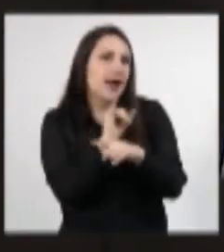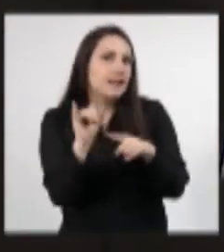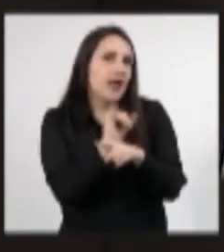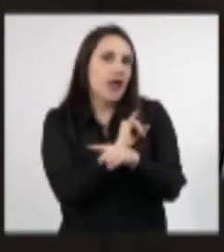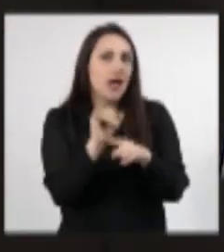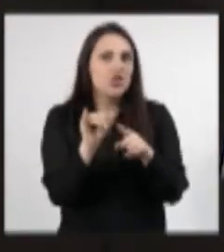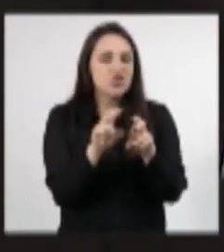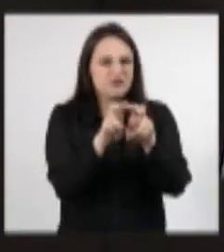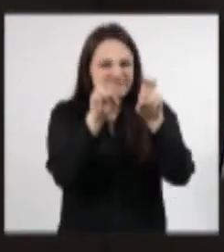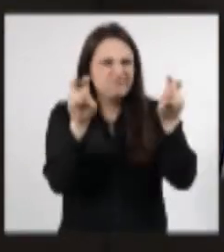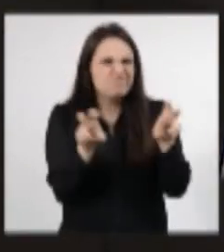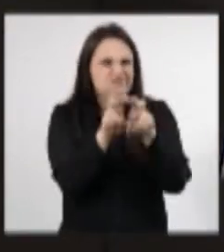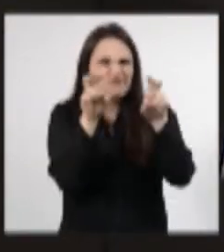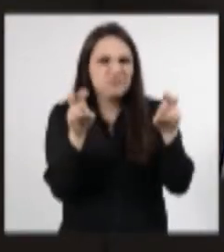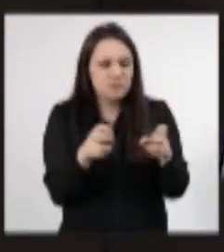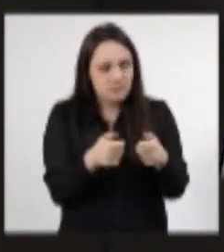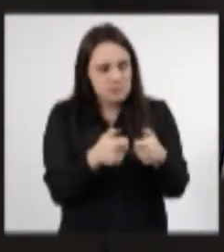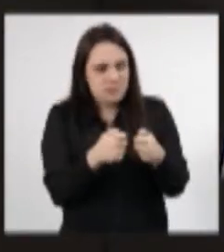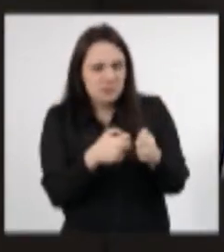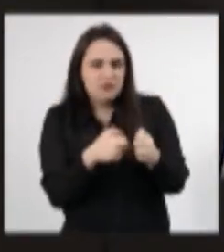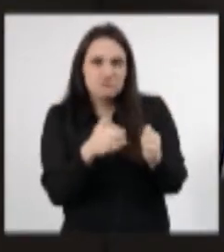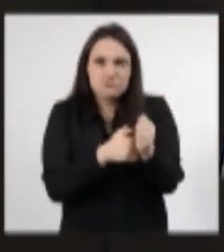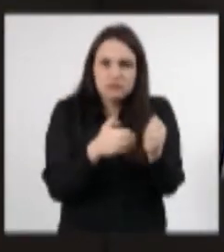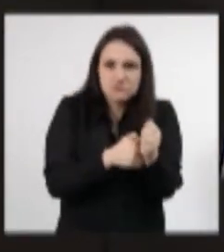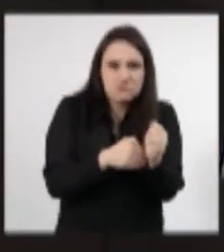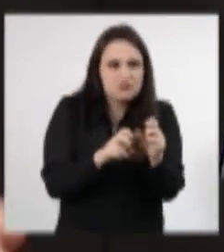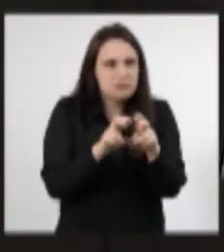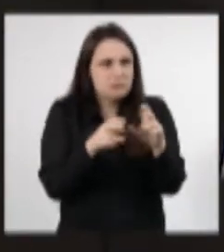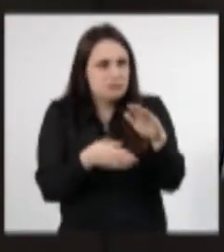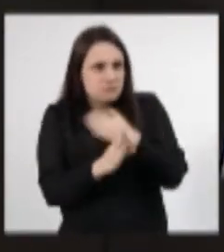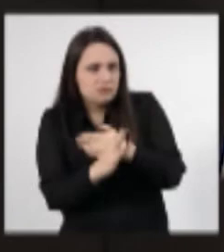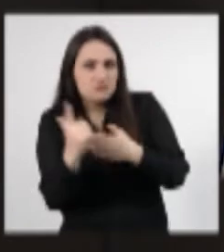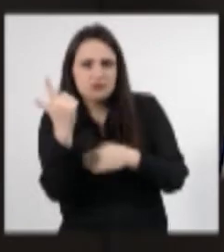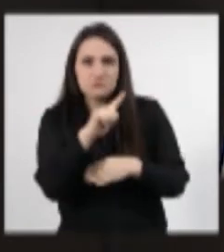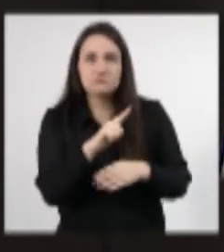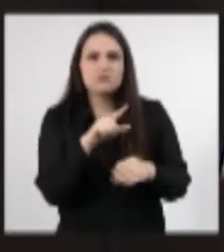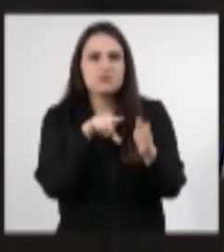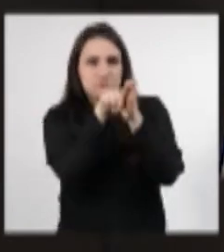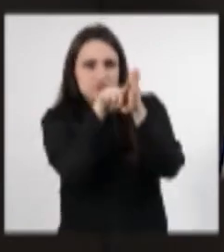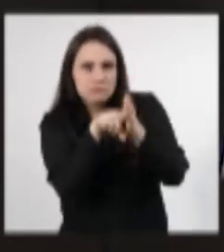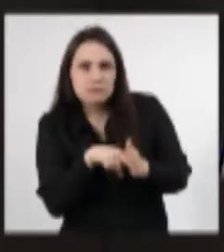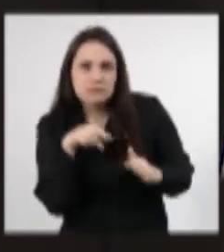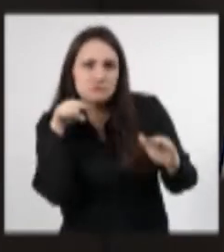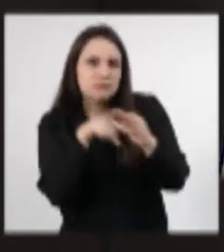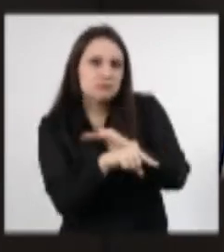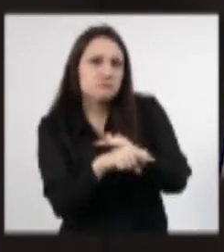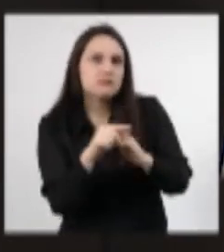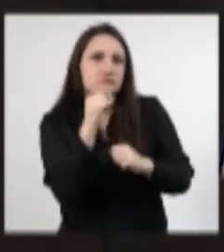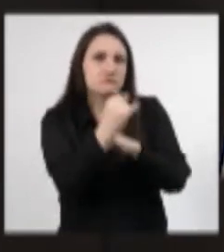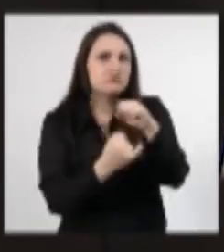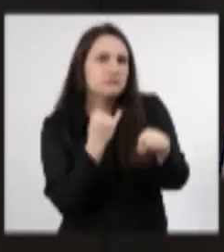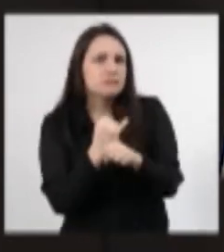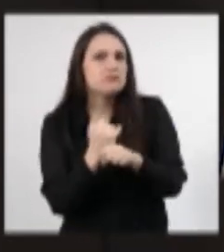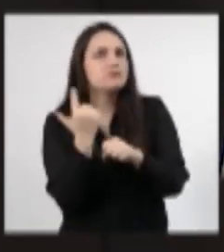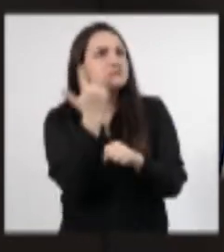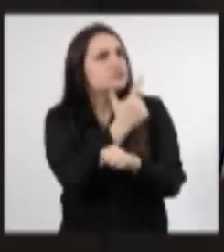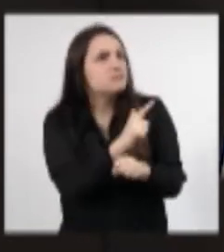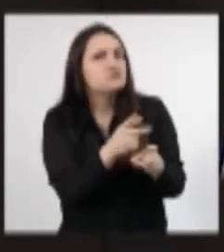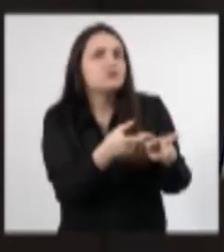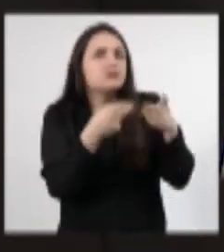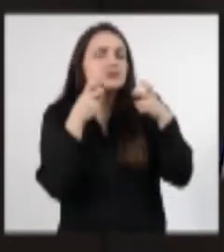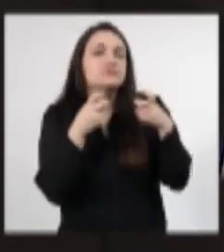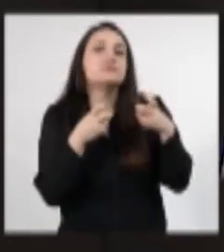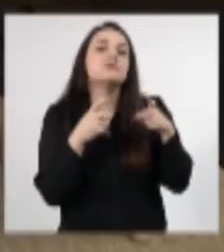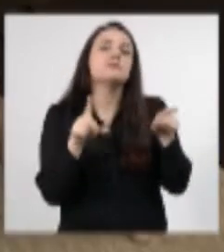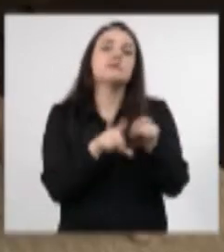nós trabalhamos muito com a questão de quebra de dados. Hoje nós temos disponível um laboratório